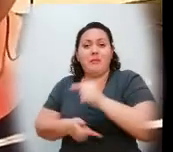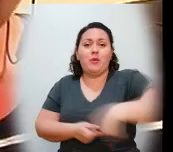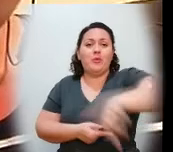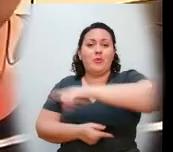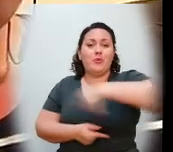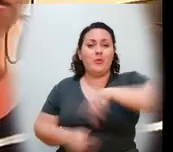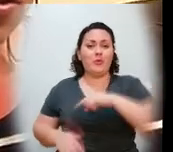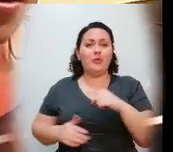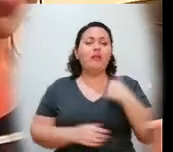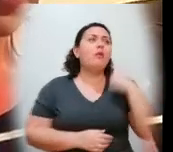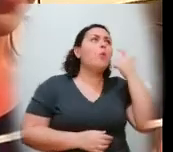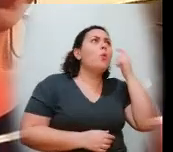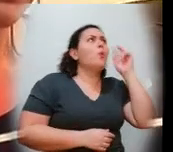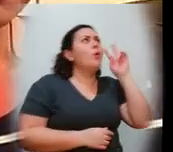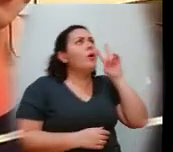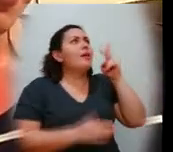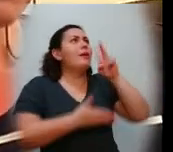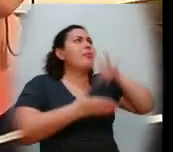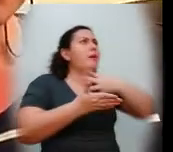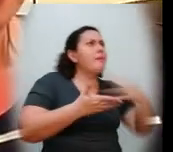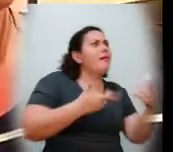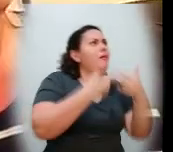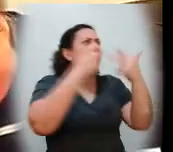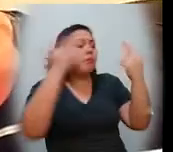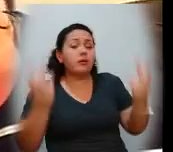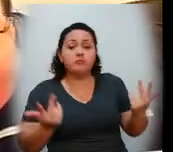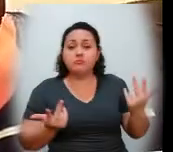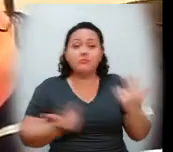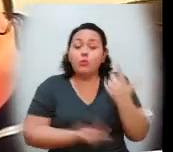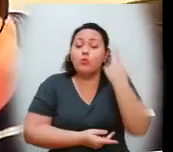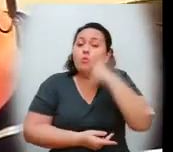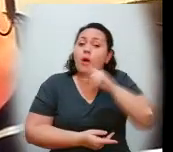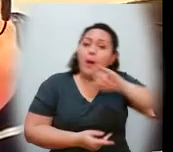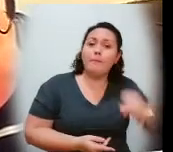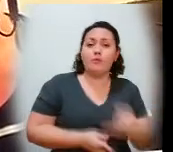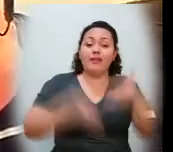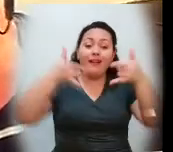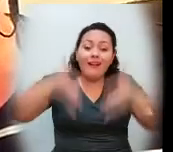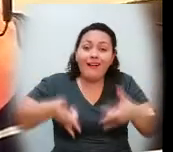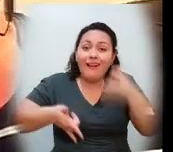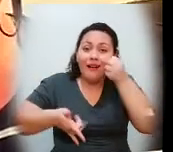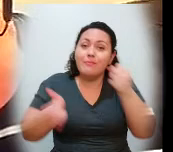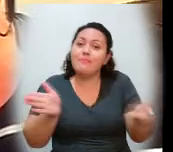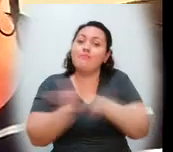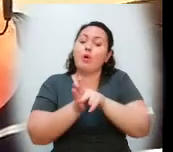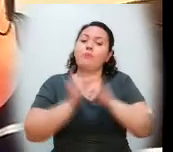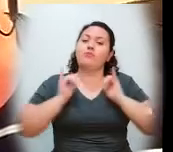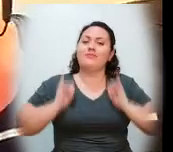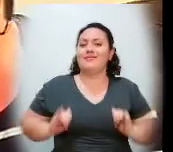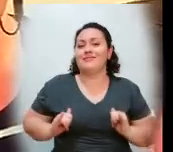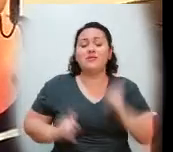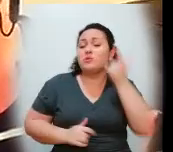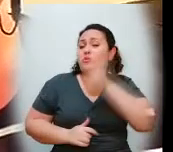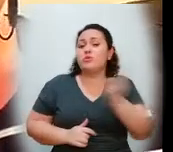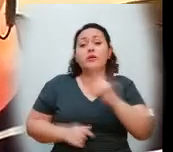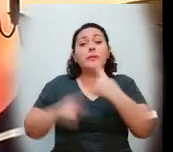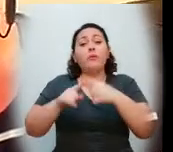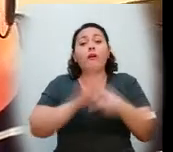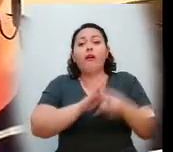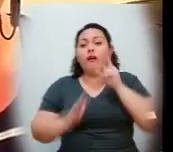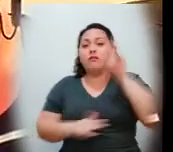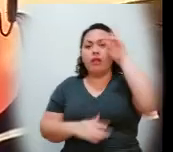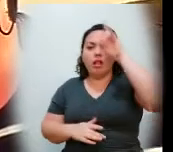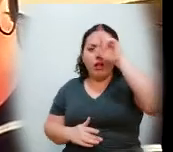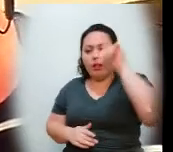E aí a gente também não consegue utilizar aquele espaço para poder descansar, É, exatamente. né? Fica relembrando assim